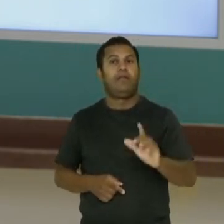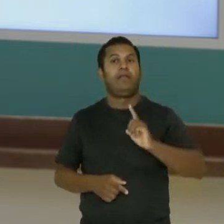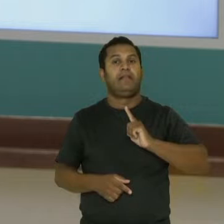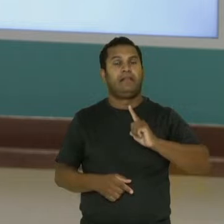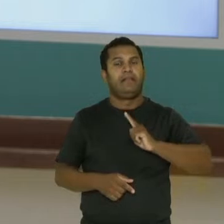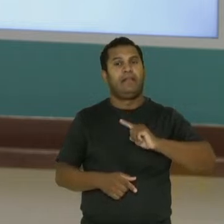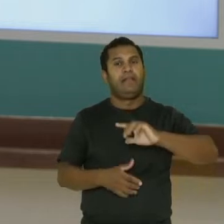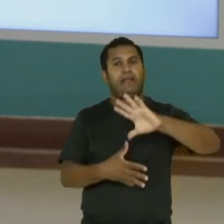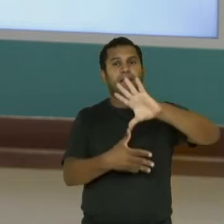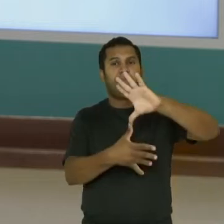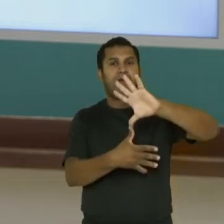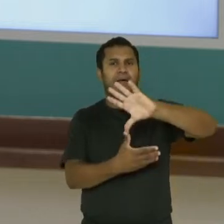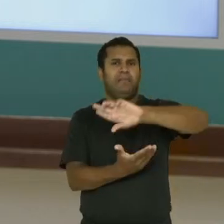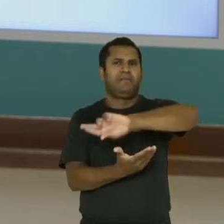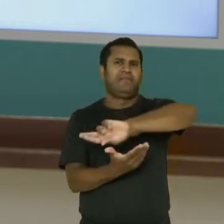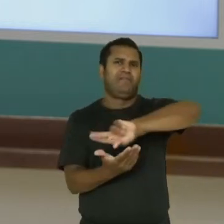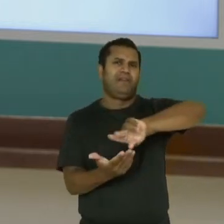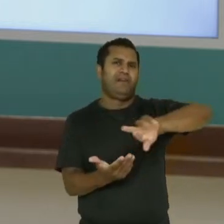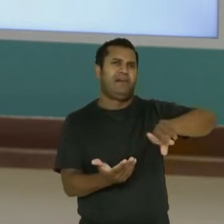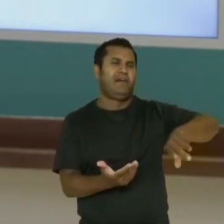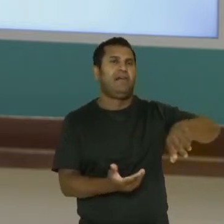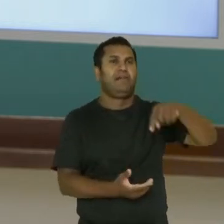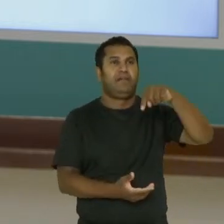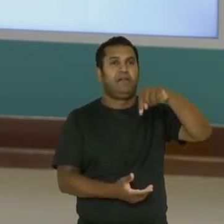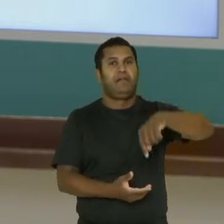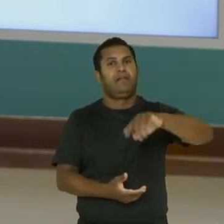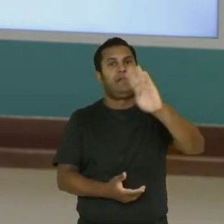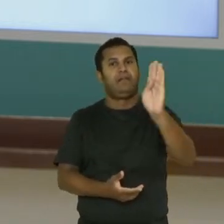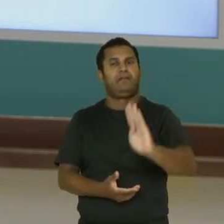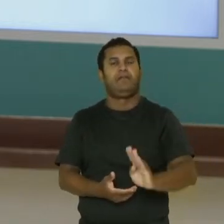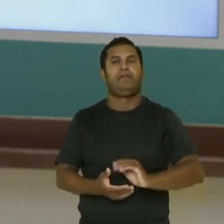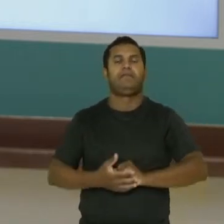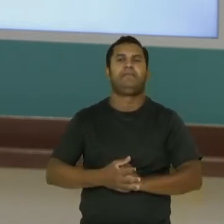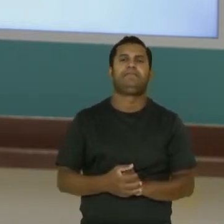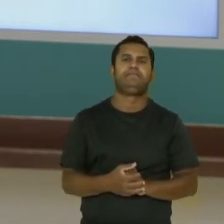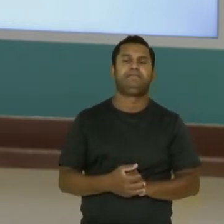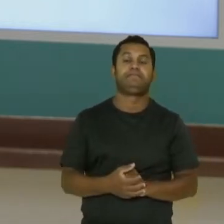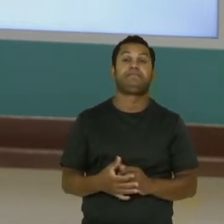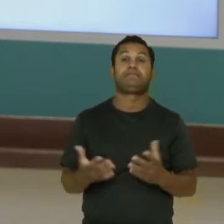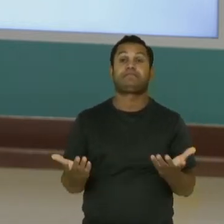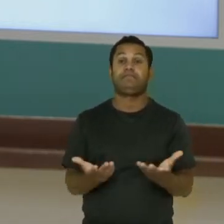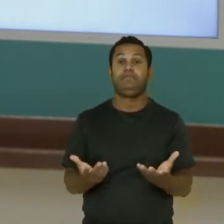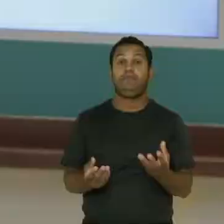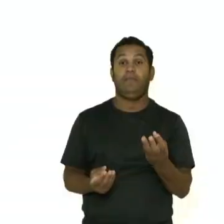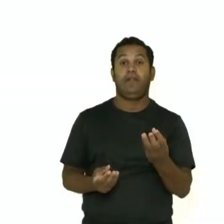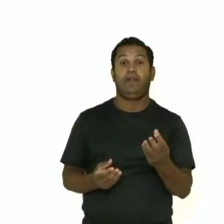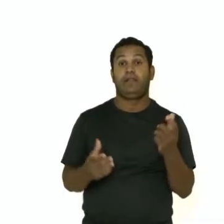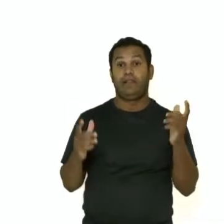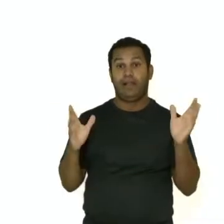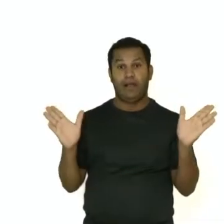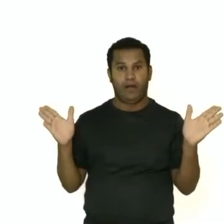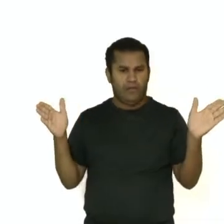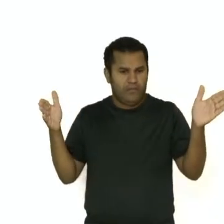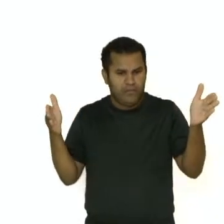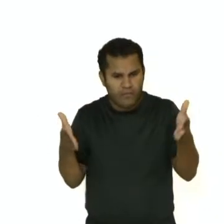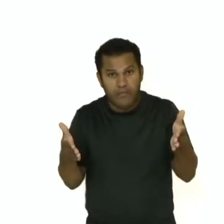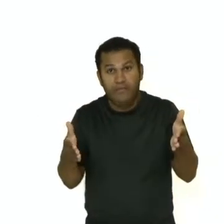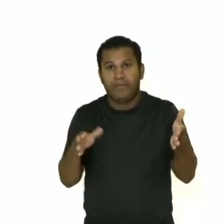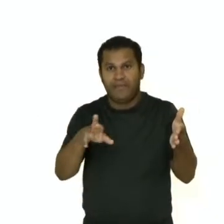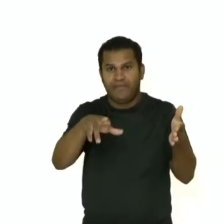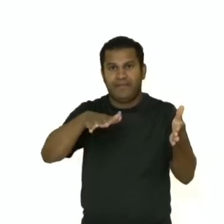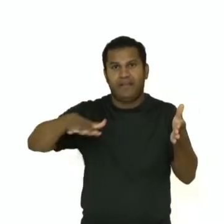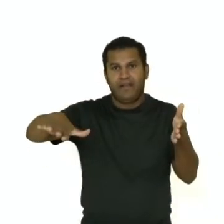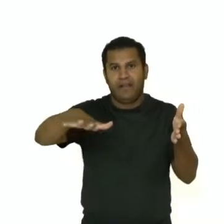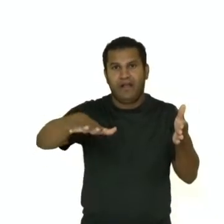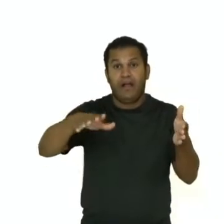diferentes divisões, né? E aí, então, com essa divisão, eu crio o quê? Crio regiões. Se